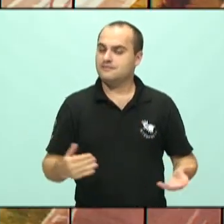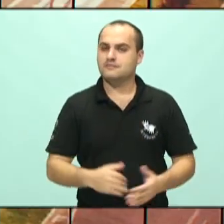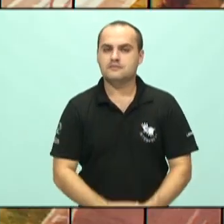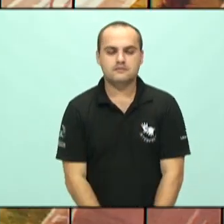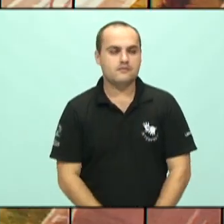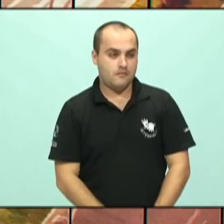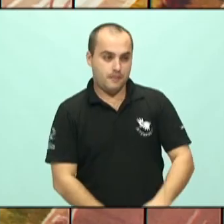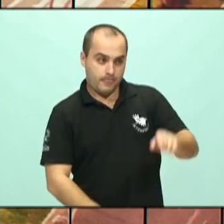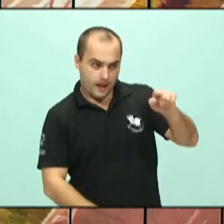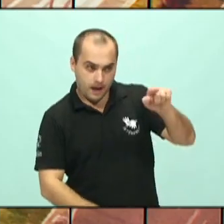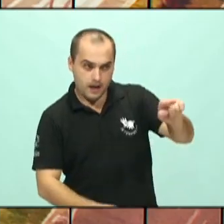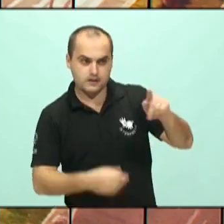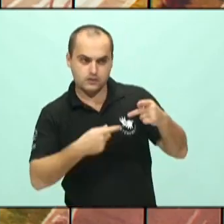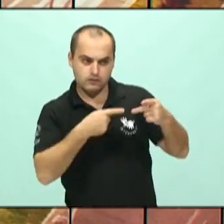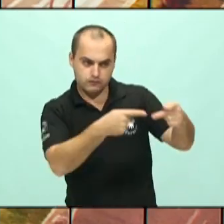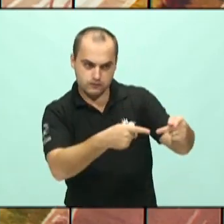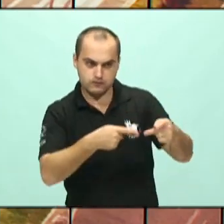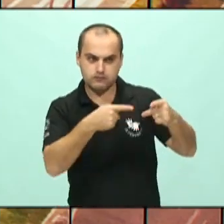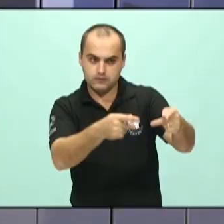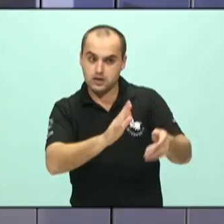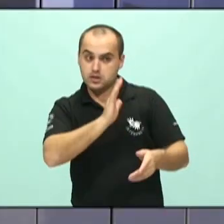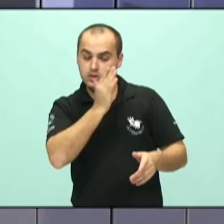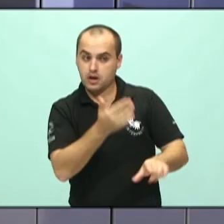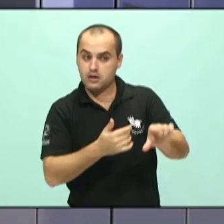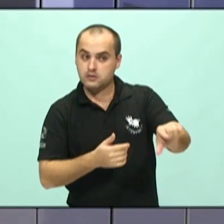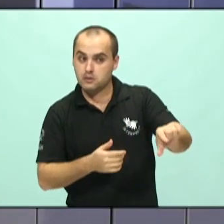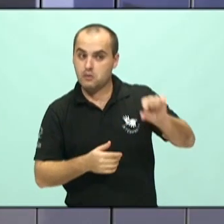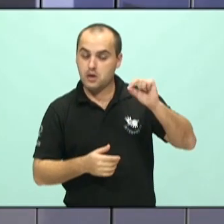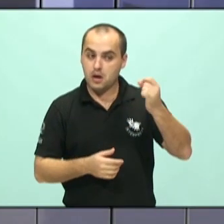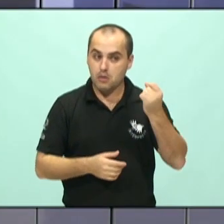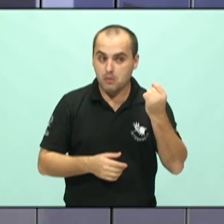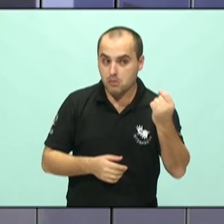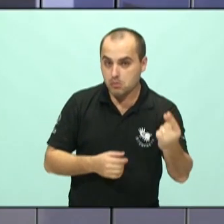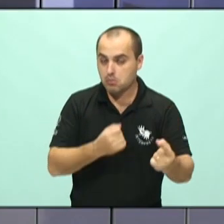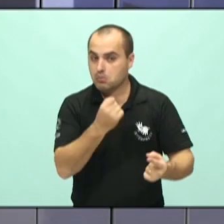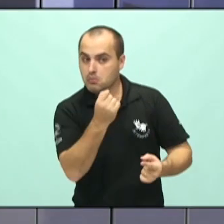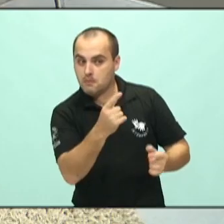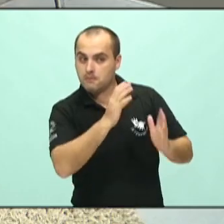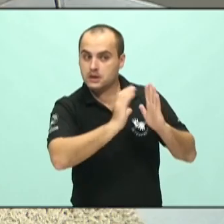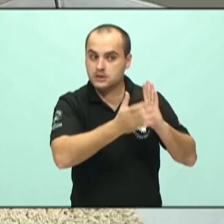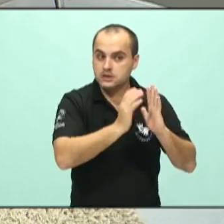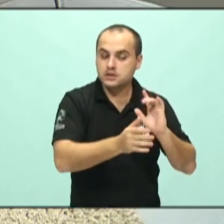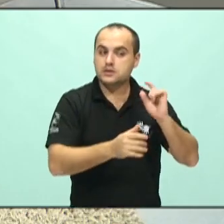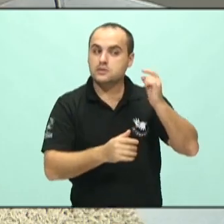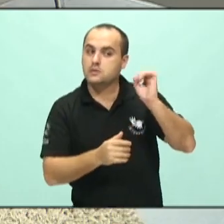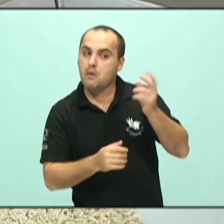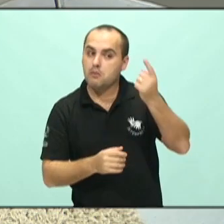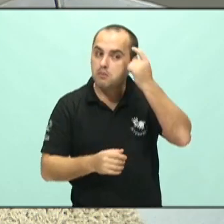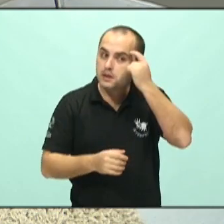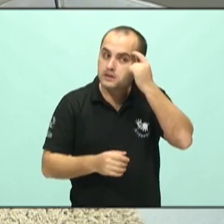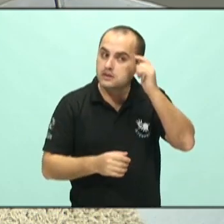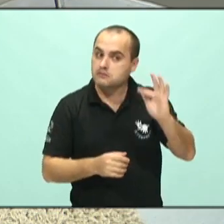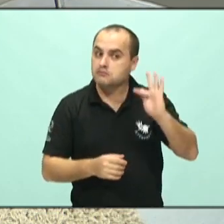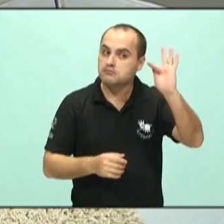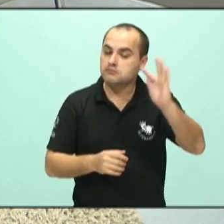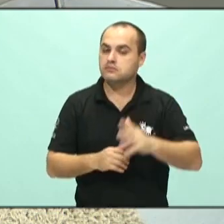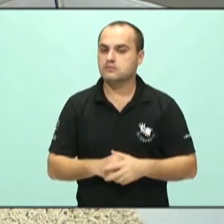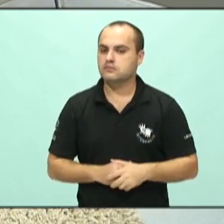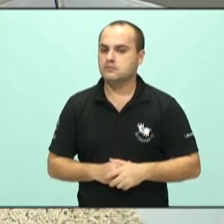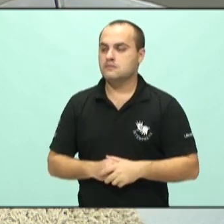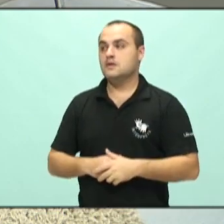senhor já recebeu, já escolheu algum ou ainda está pensando, está analisando? Carlos Antônio, eu